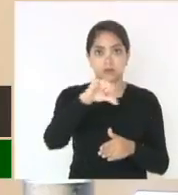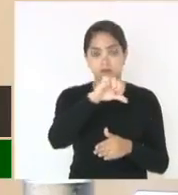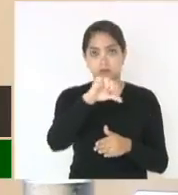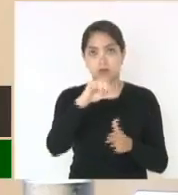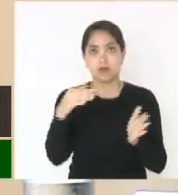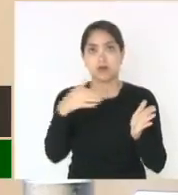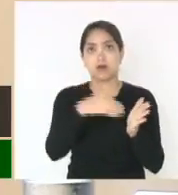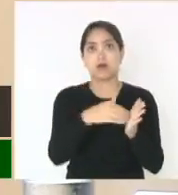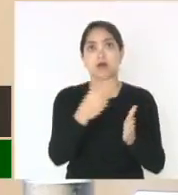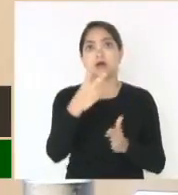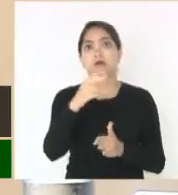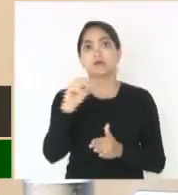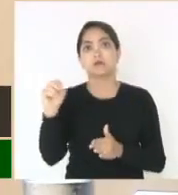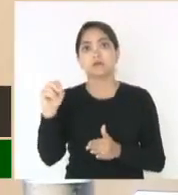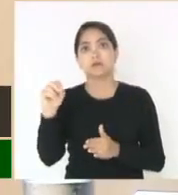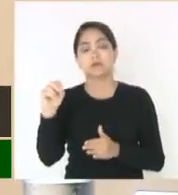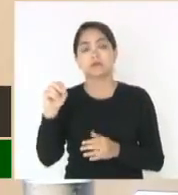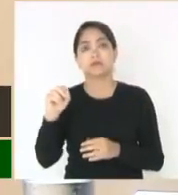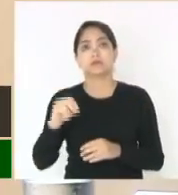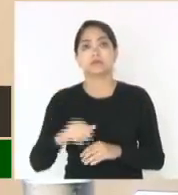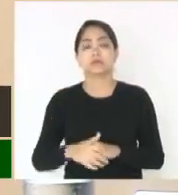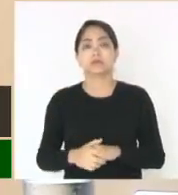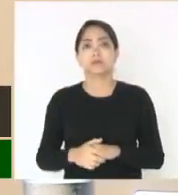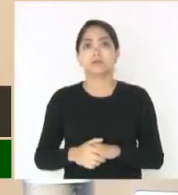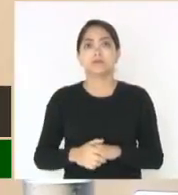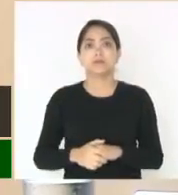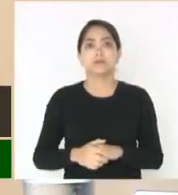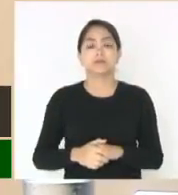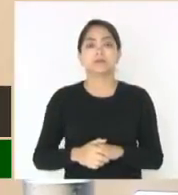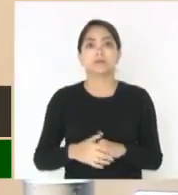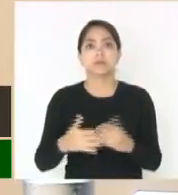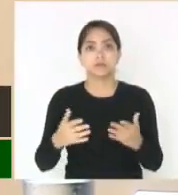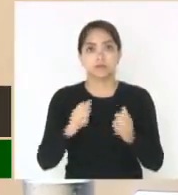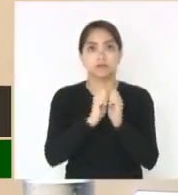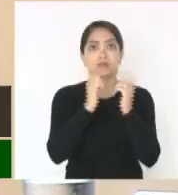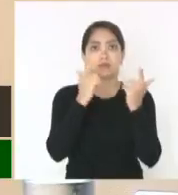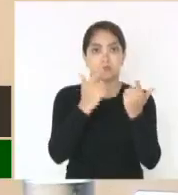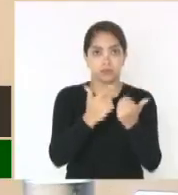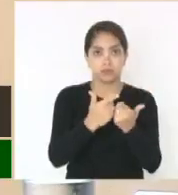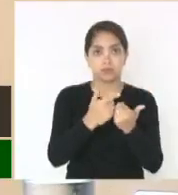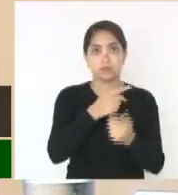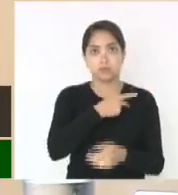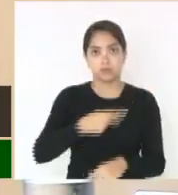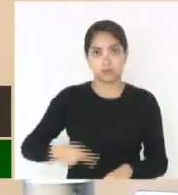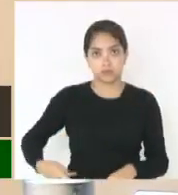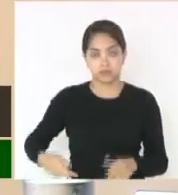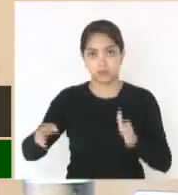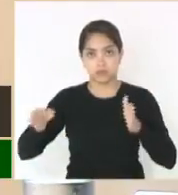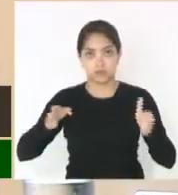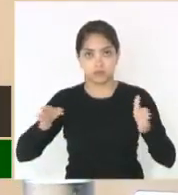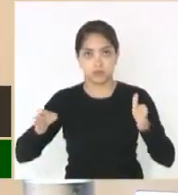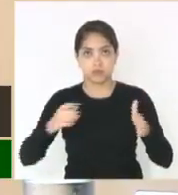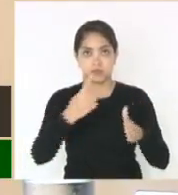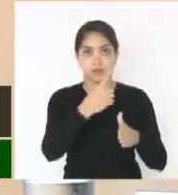1999 a 2000, Gilmar Quinesio. Senhor presidente da Assembleia Legislativa, no período de